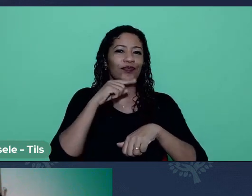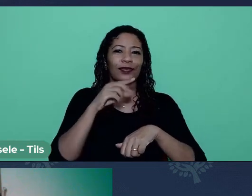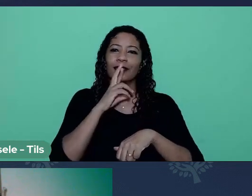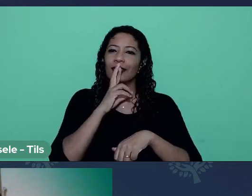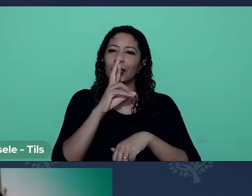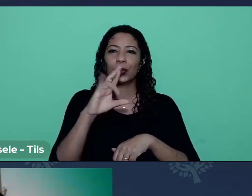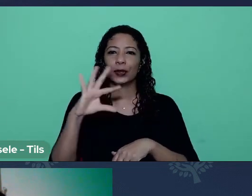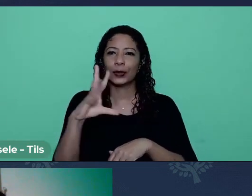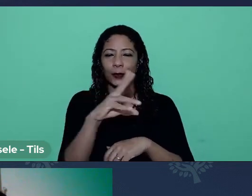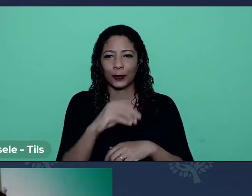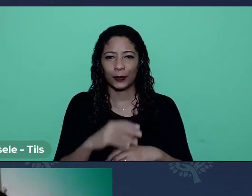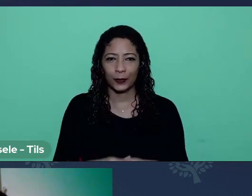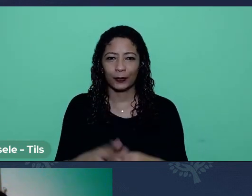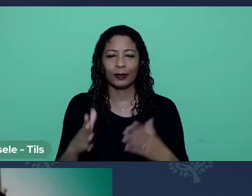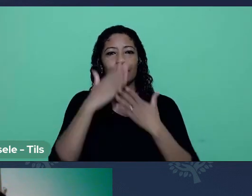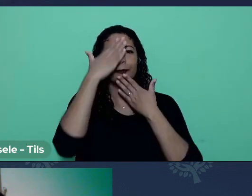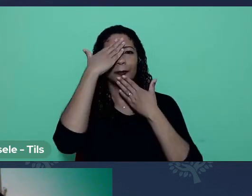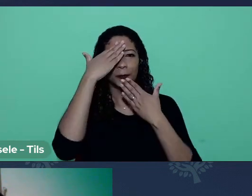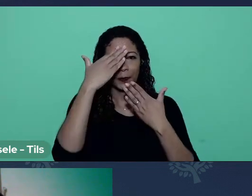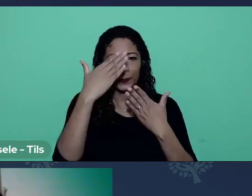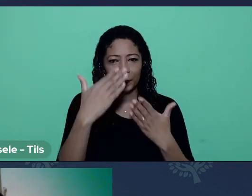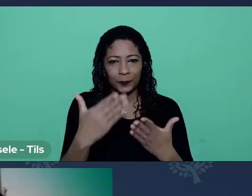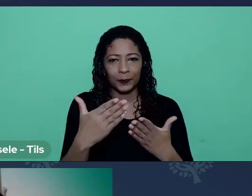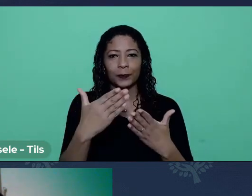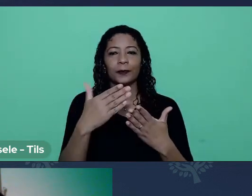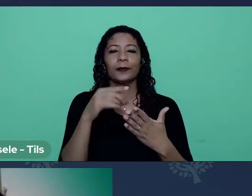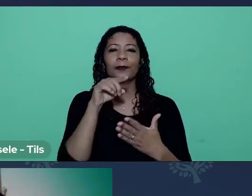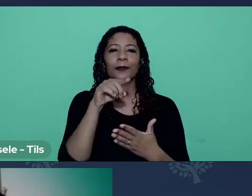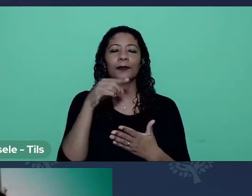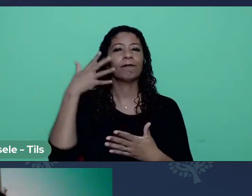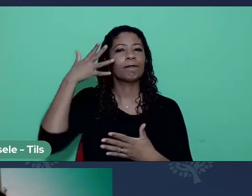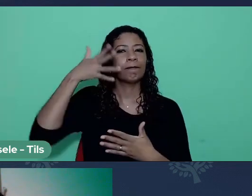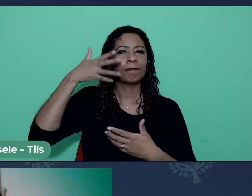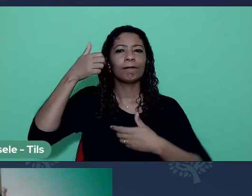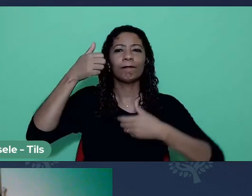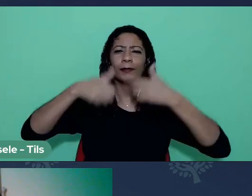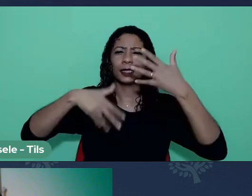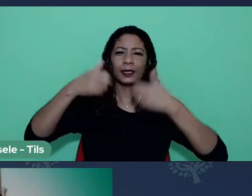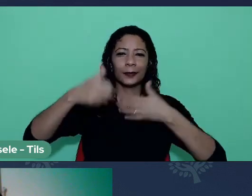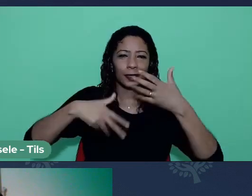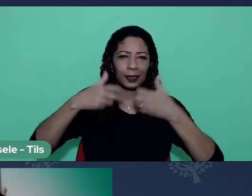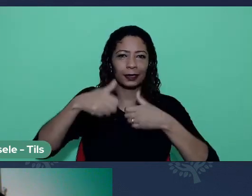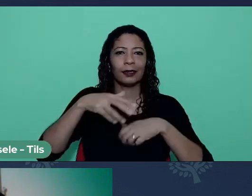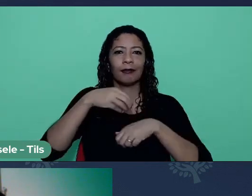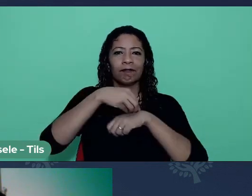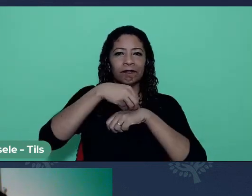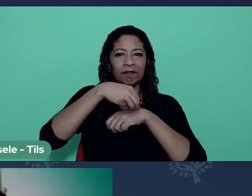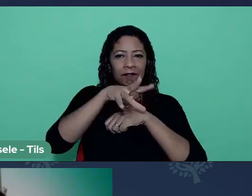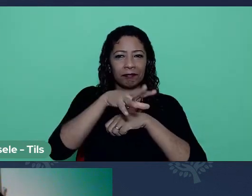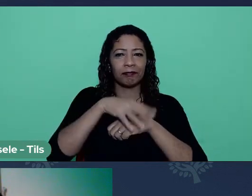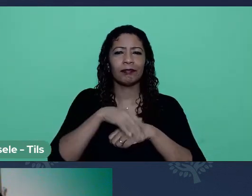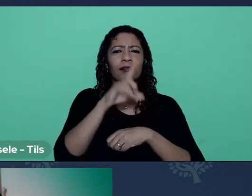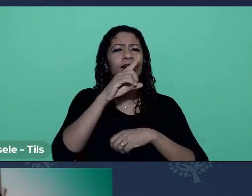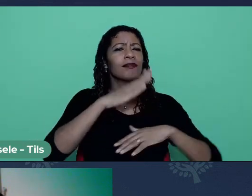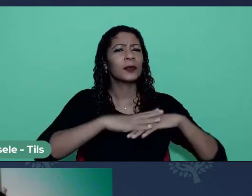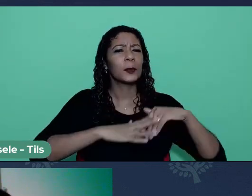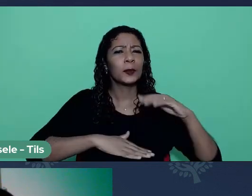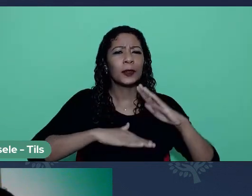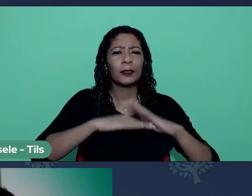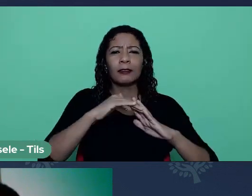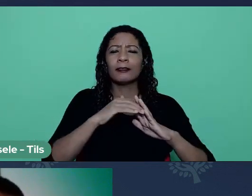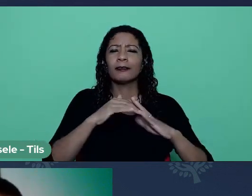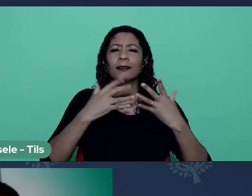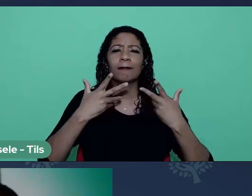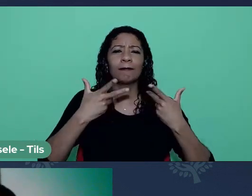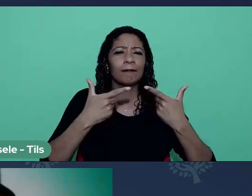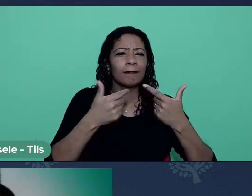todas, a gente agradece muito a É. sua participação, a sua colaboração. O senhor é um profissional incrível que enriqueceu